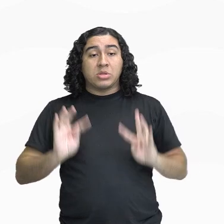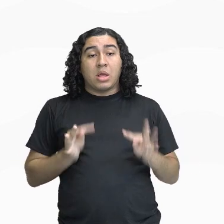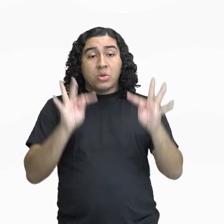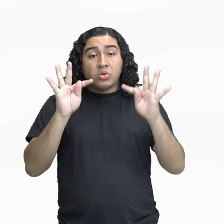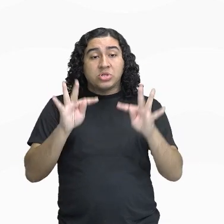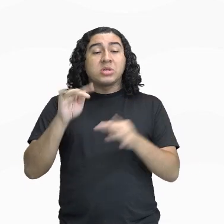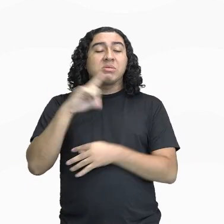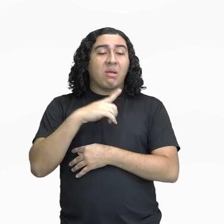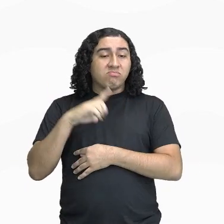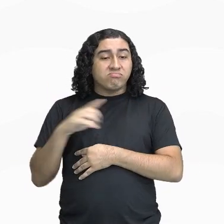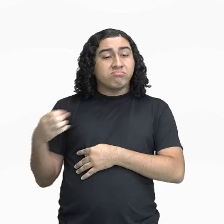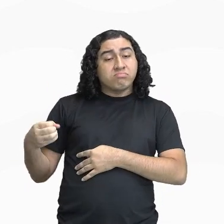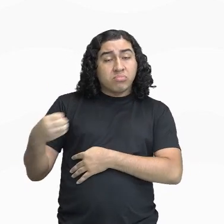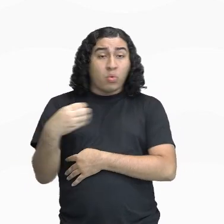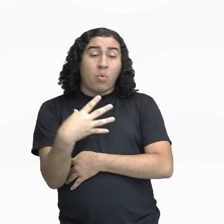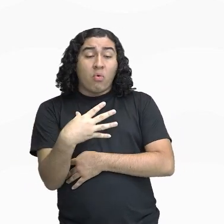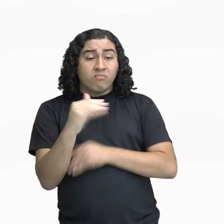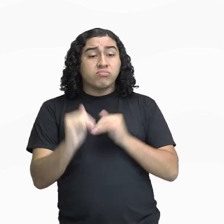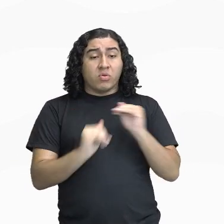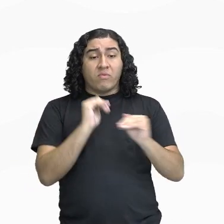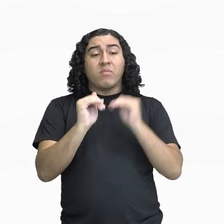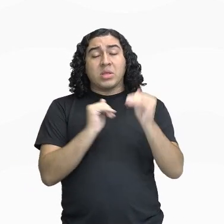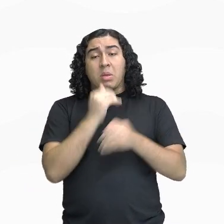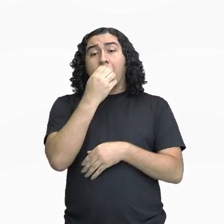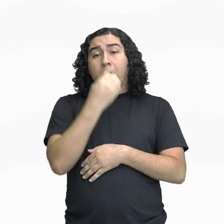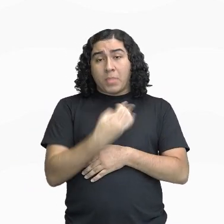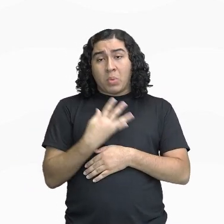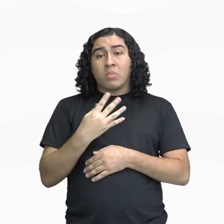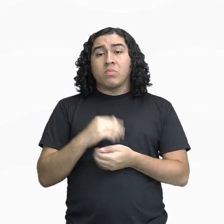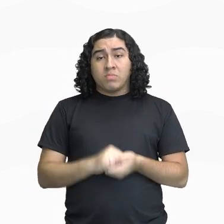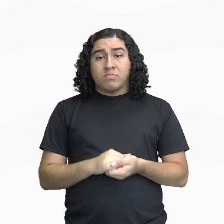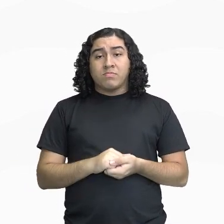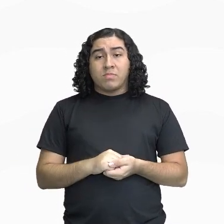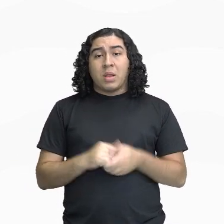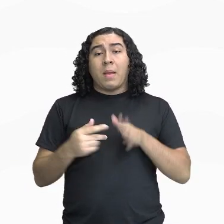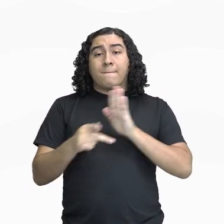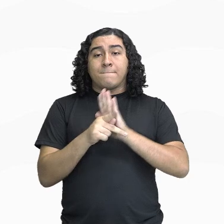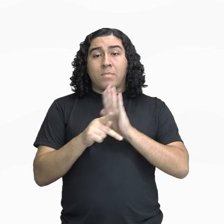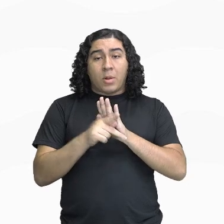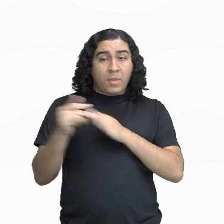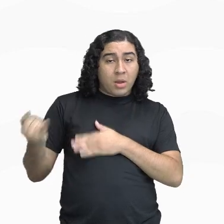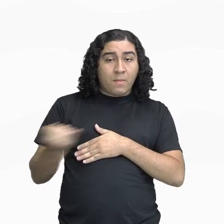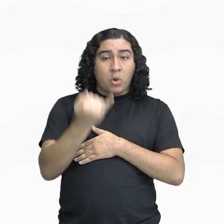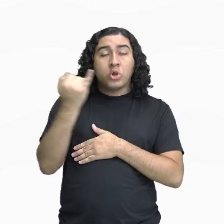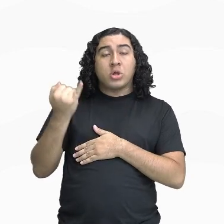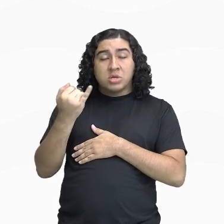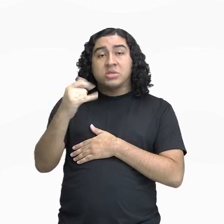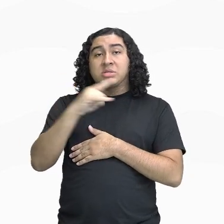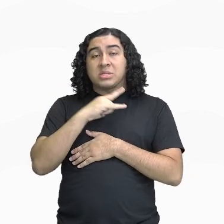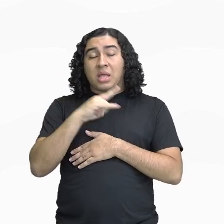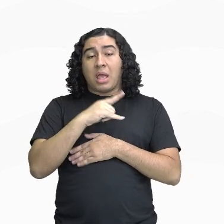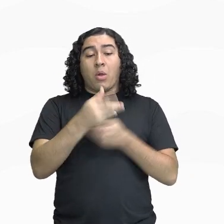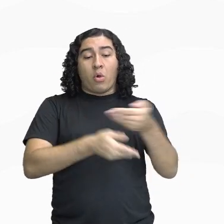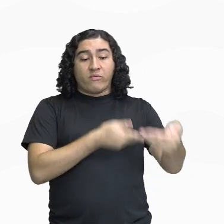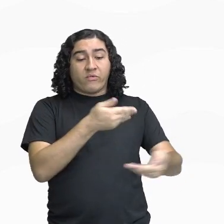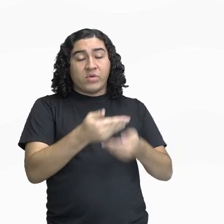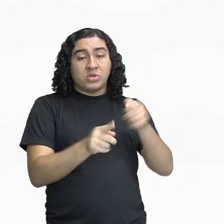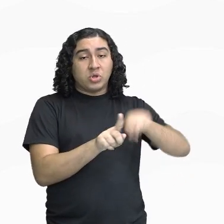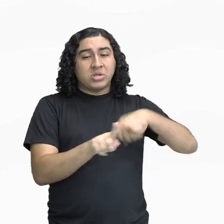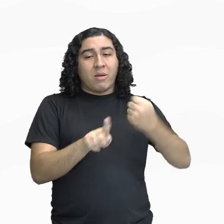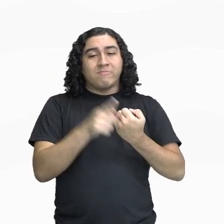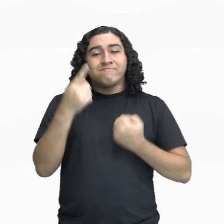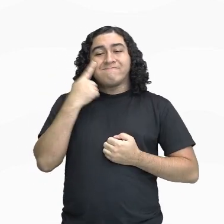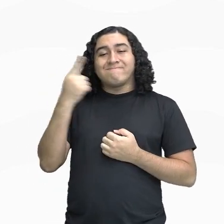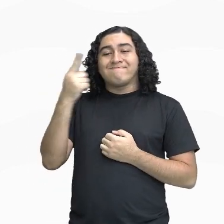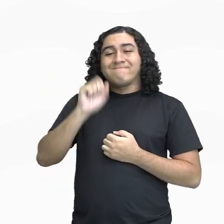eles foram se tornando, aos poucos, extremamente necessários na convivência, né, social. Vocês estão vendo aí algumas